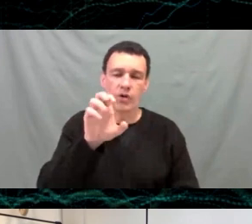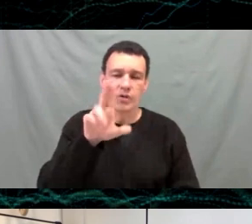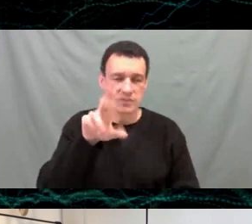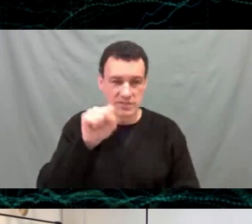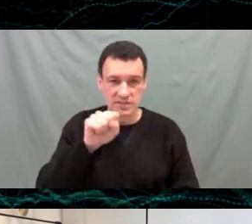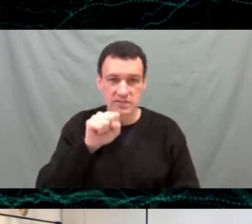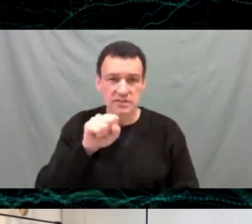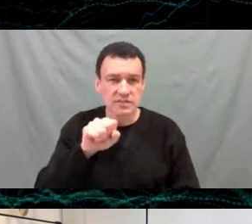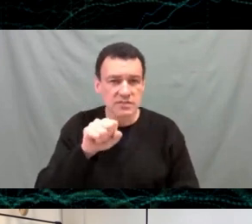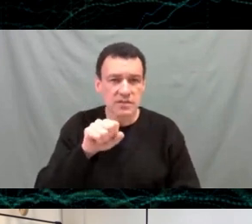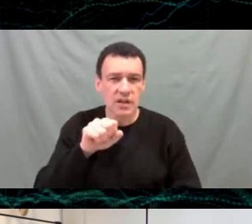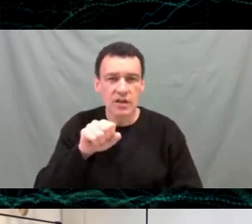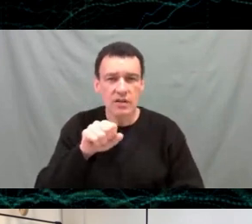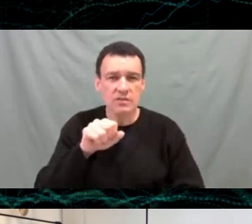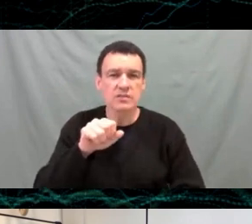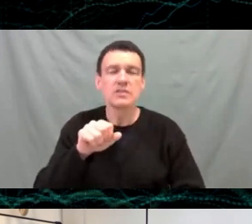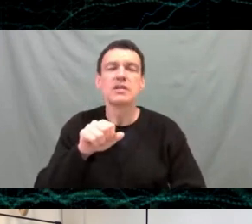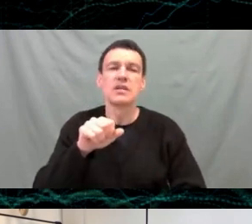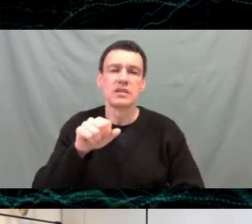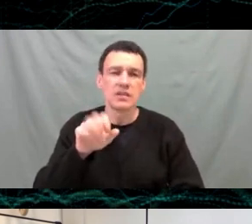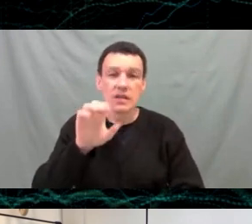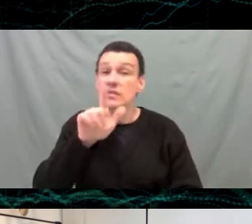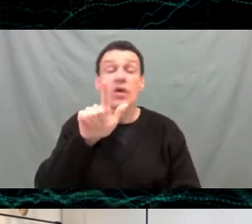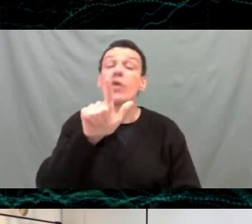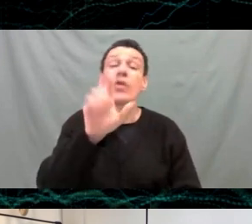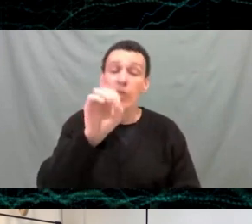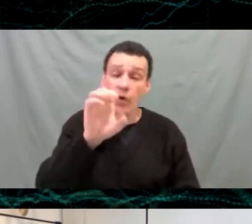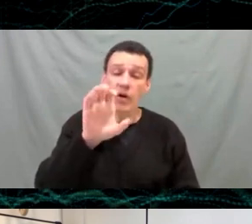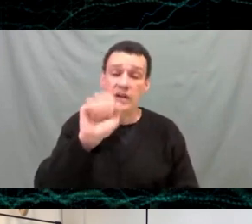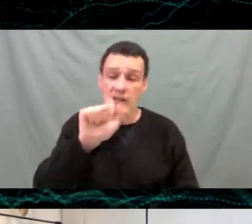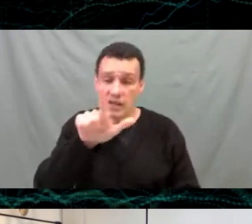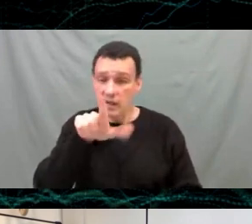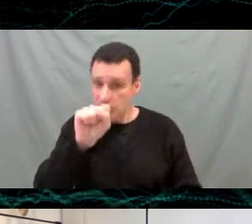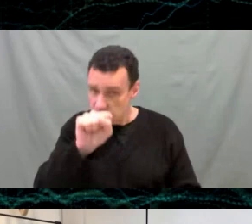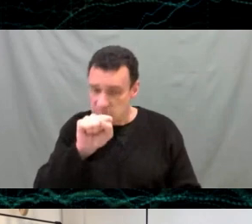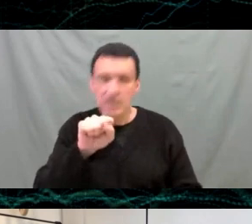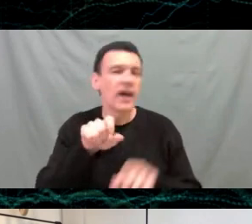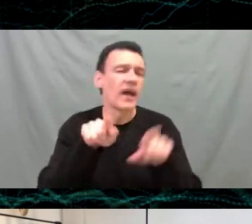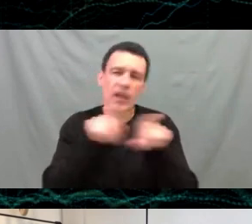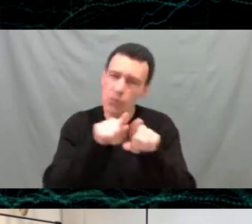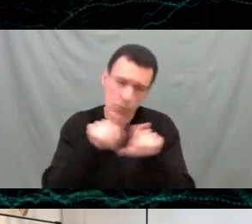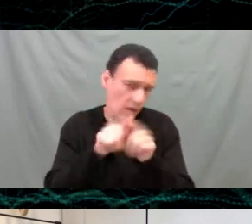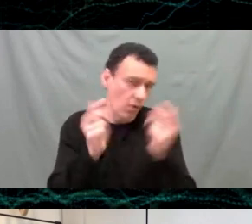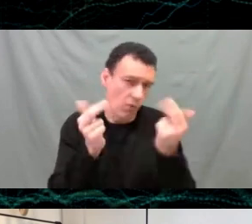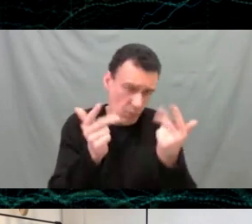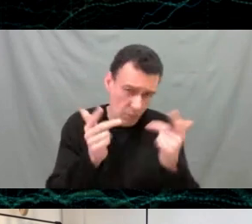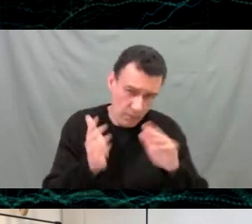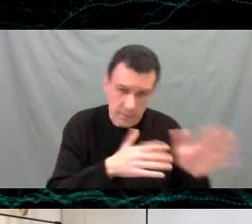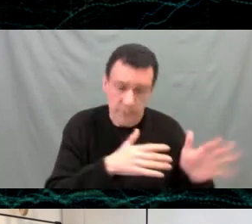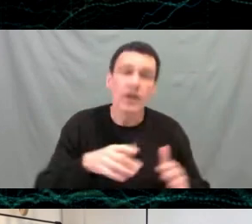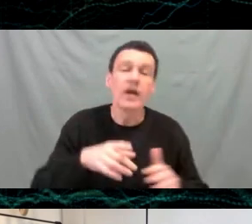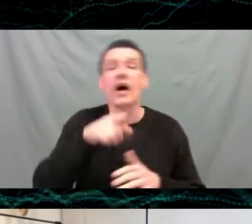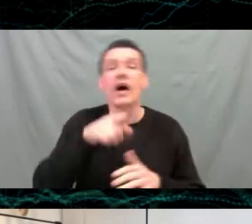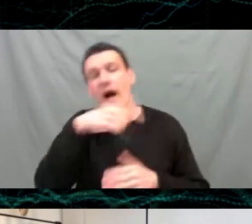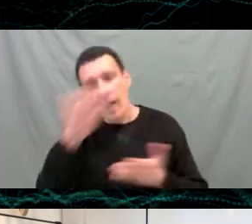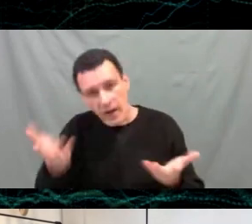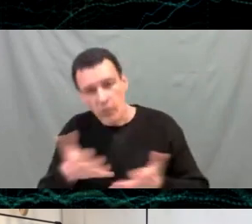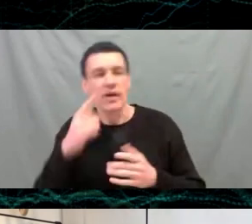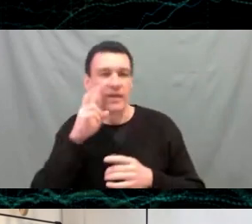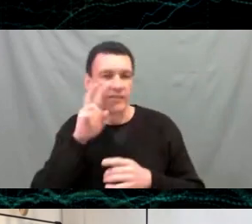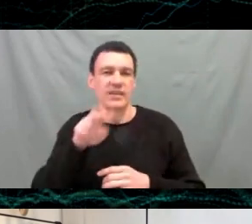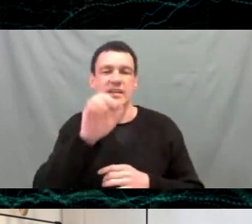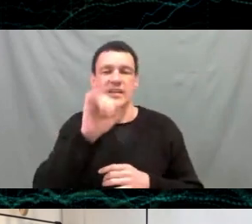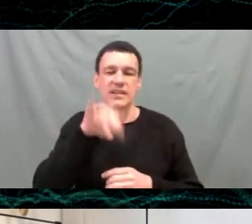conseguir fazer algumas variáveis dinâmicas, nada mais do que isso. E aqui os nossos inputs, tá bom? Então, aqui a gente está vendo os